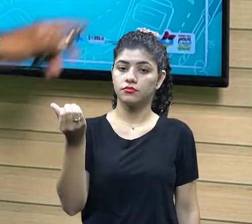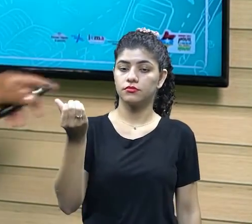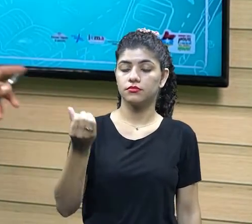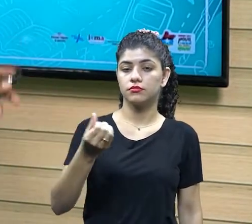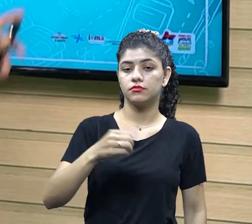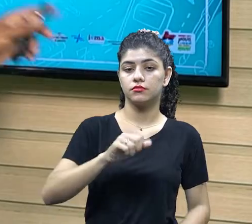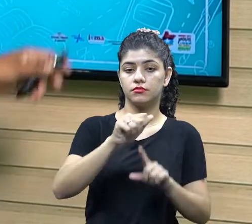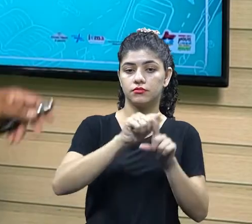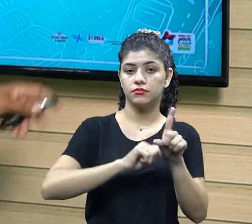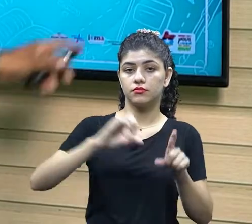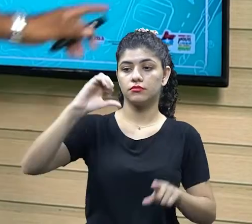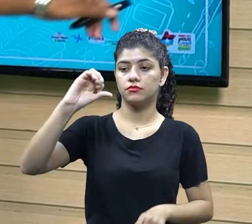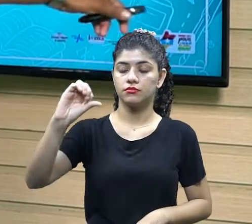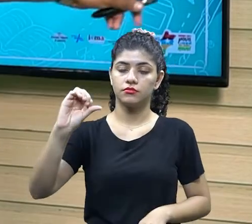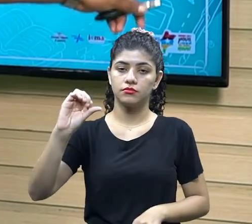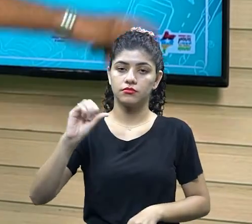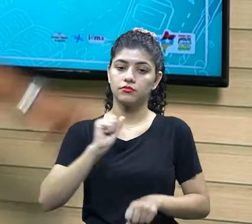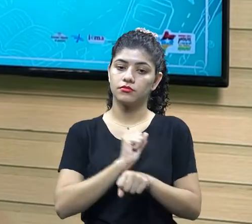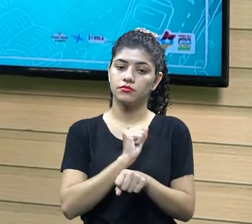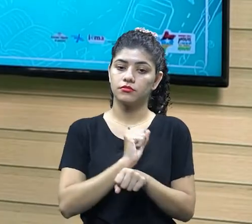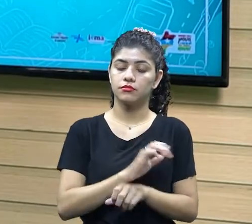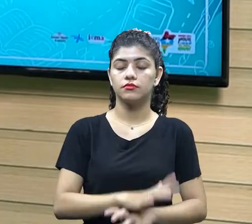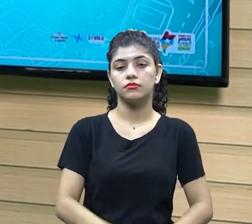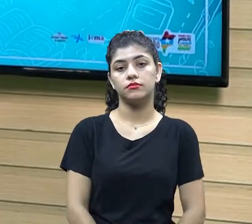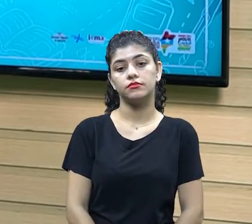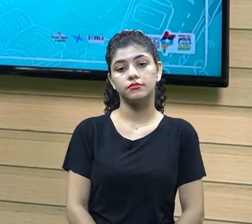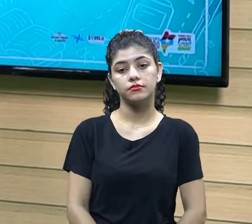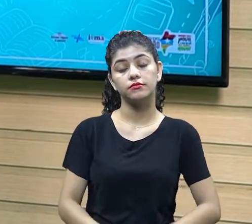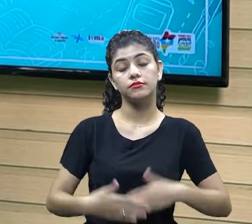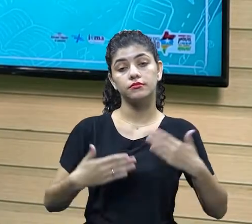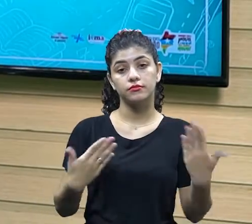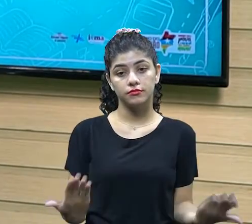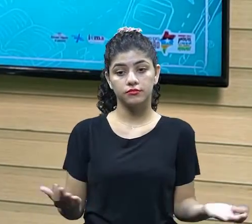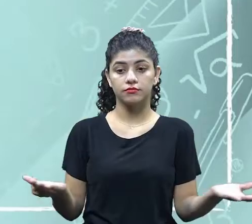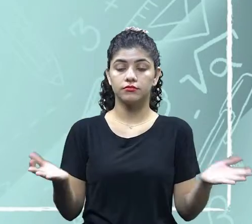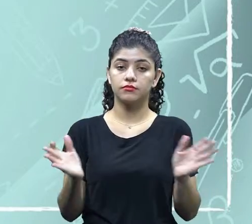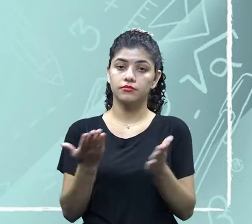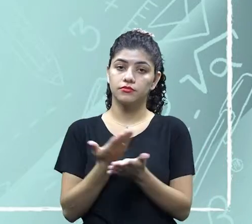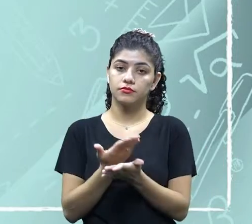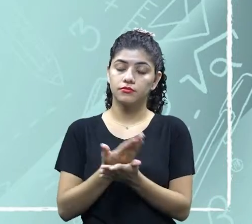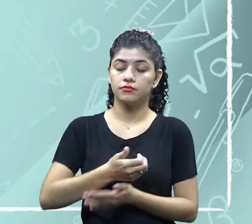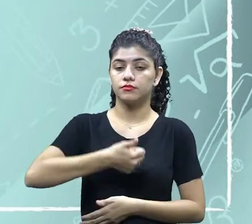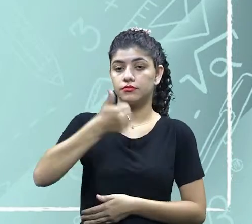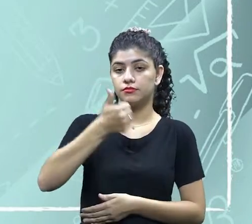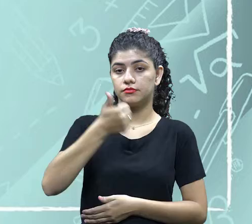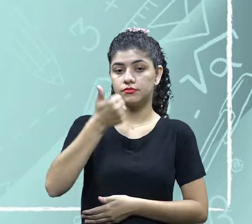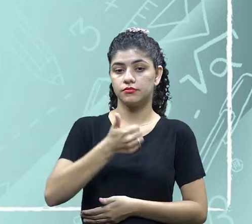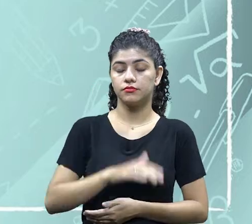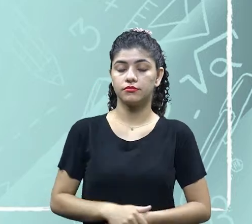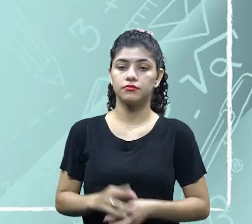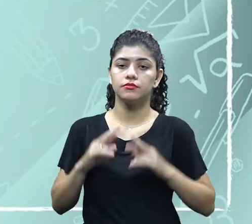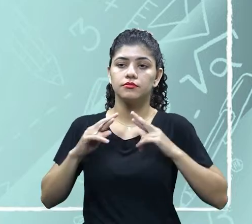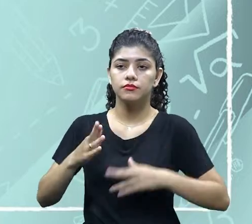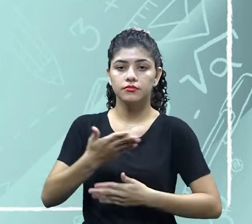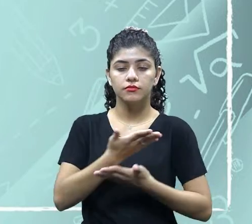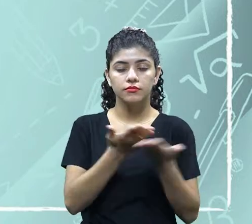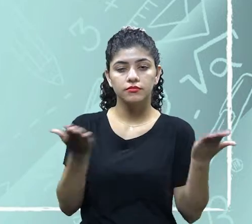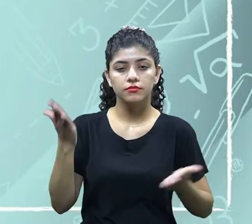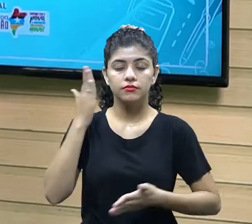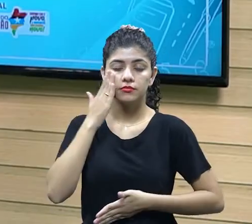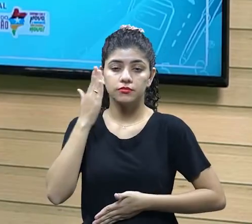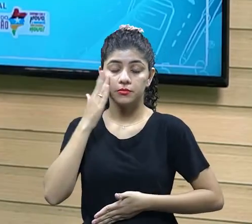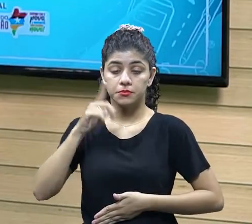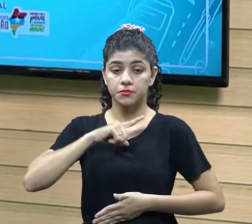R$ 826,70, será de aproximadamente 9 meses. Perfeito? Então, essa foi a nossa primeira